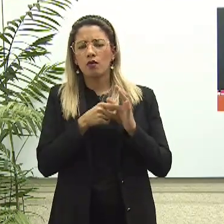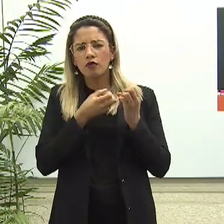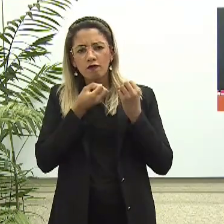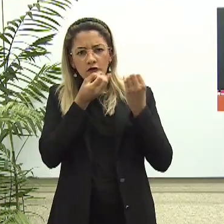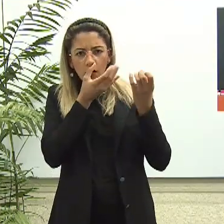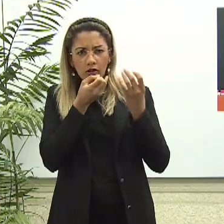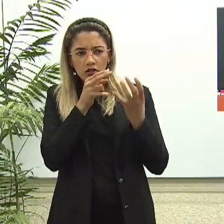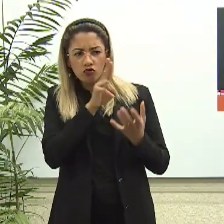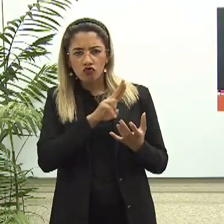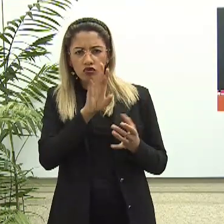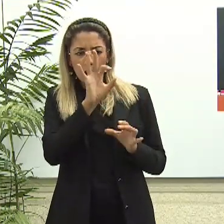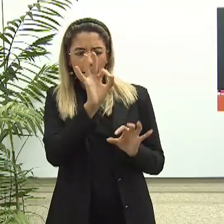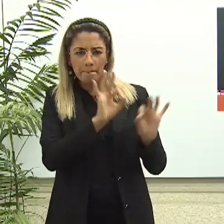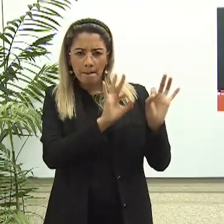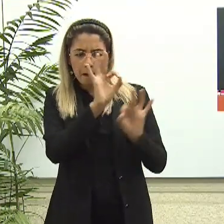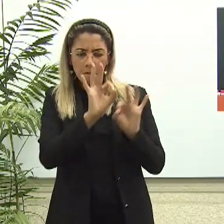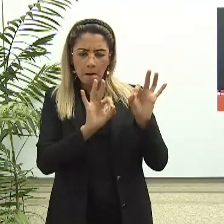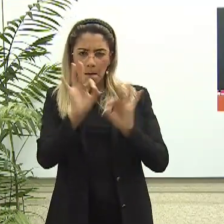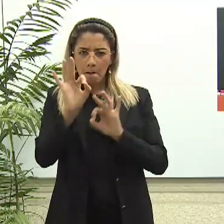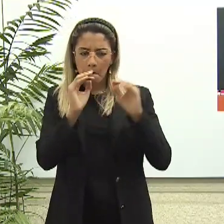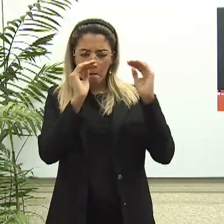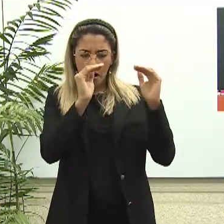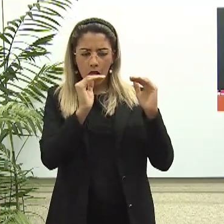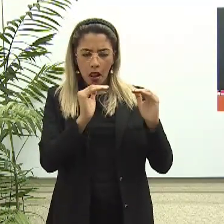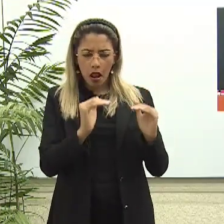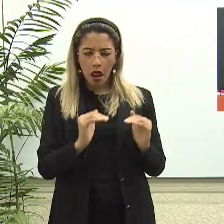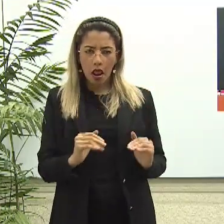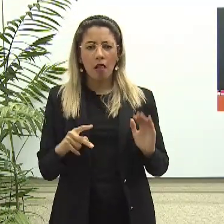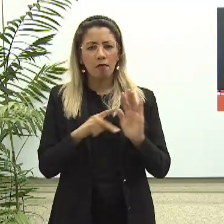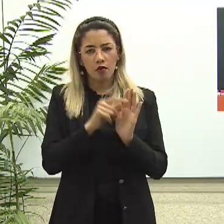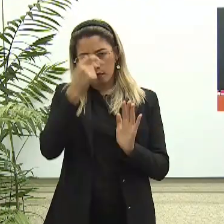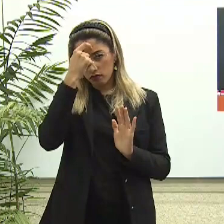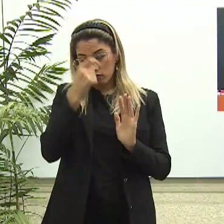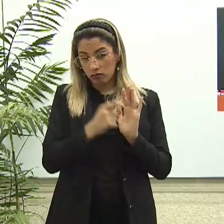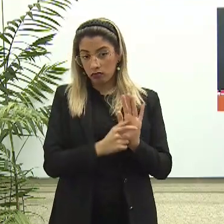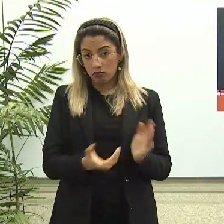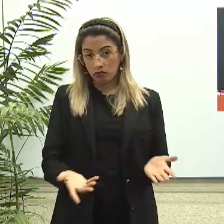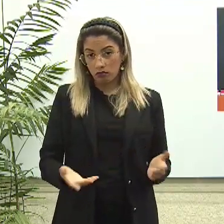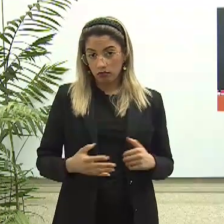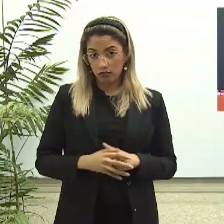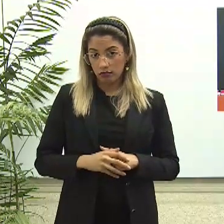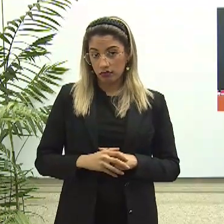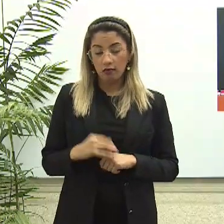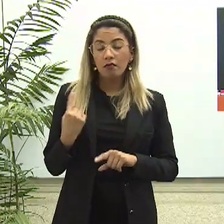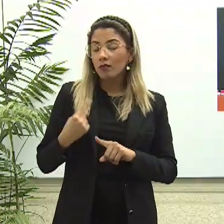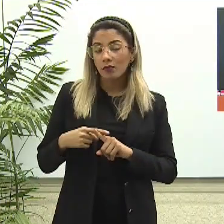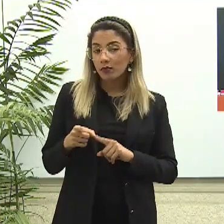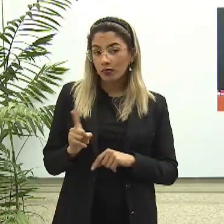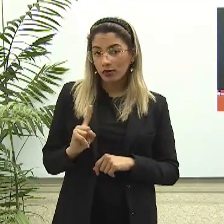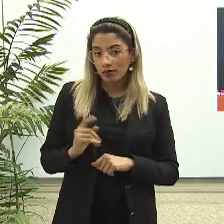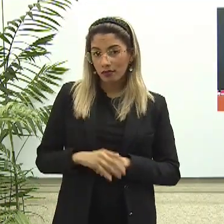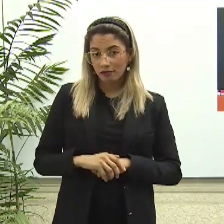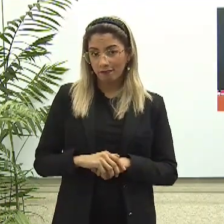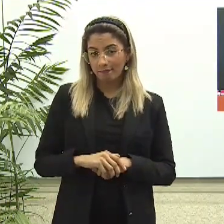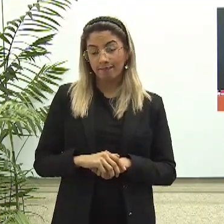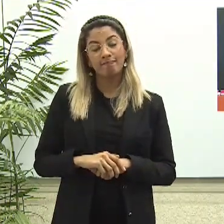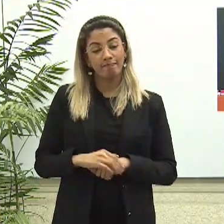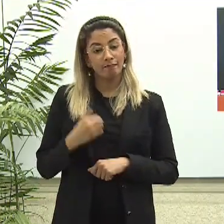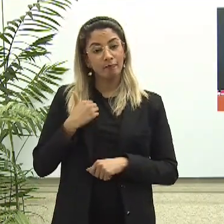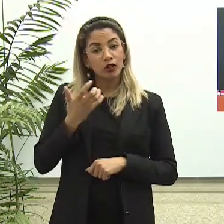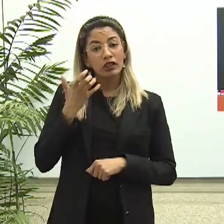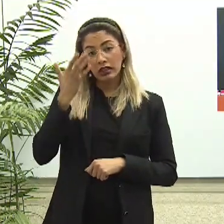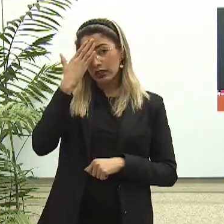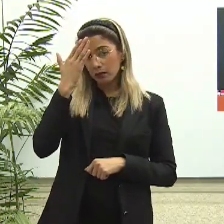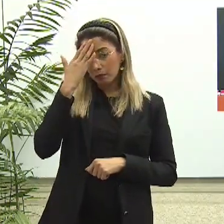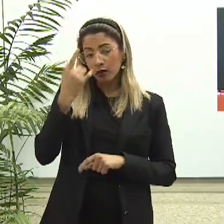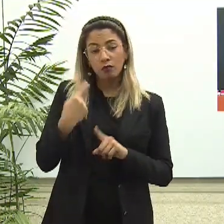de dados de Inteligência Artificial aqui por que que não eu queria saber por que não